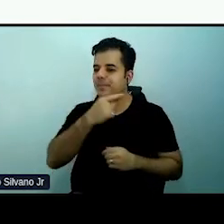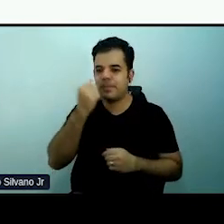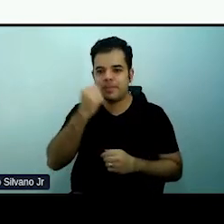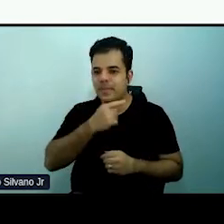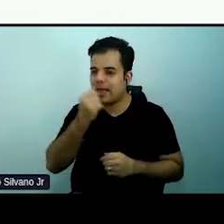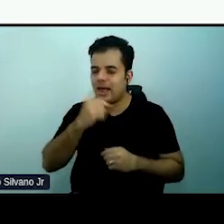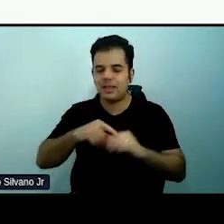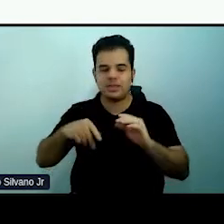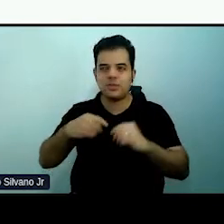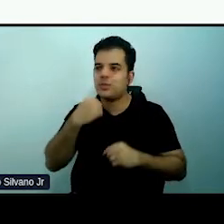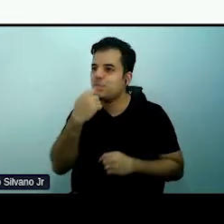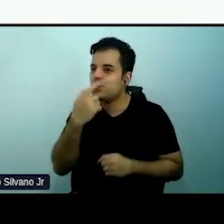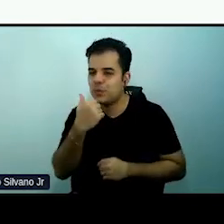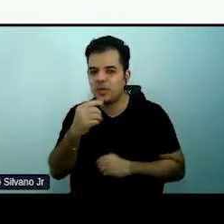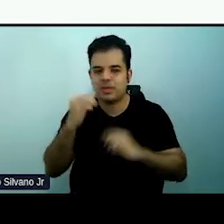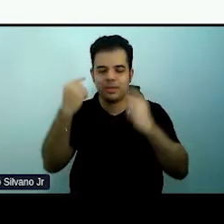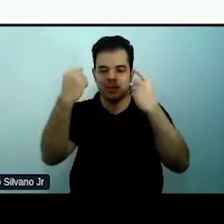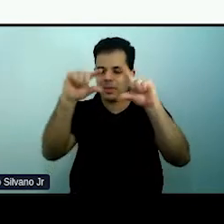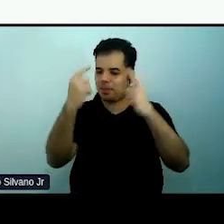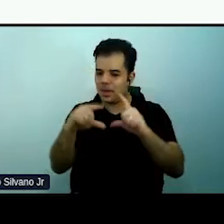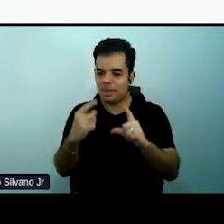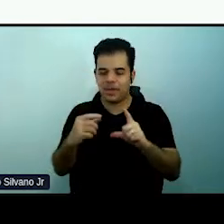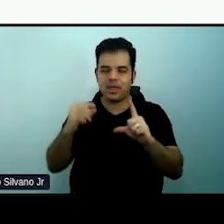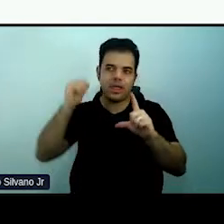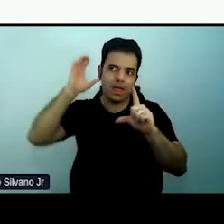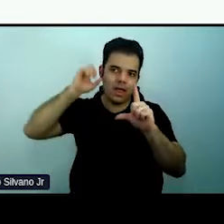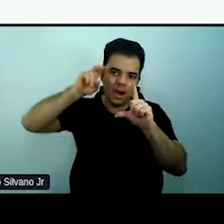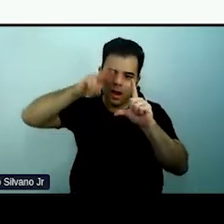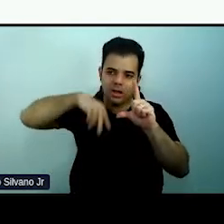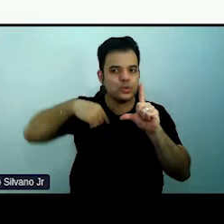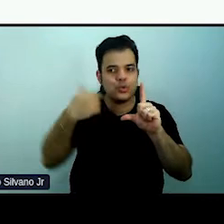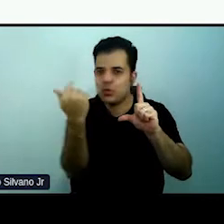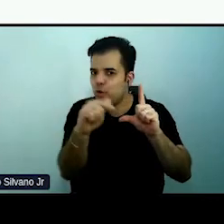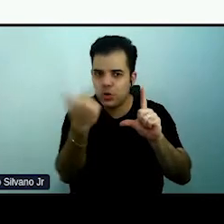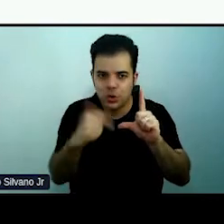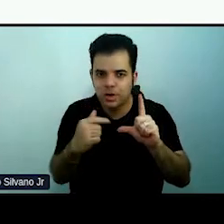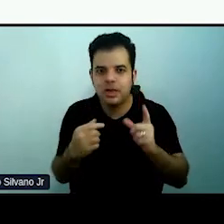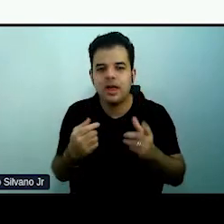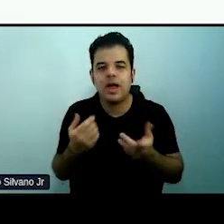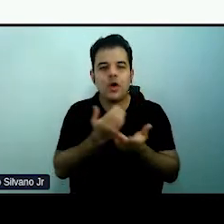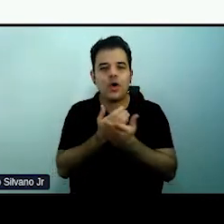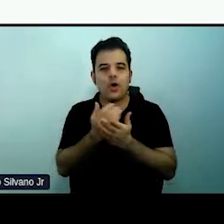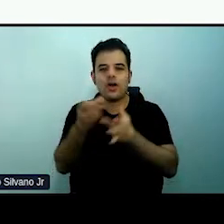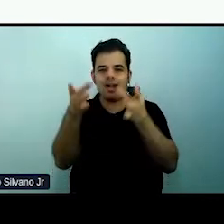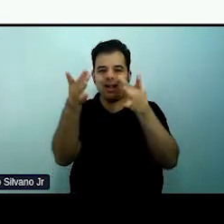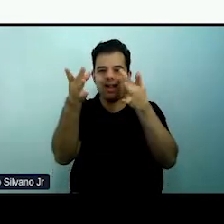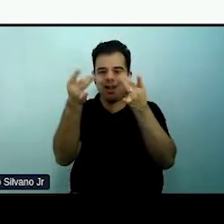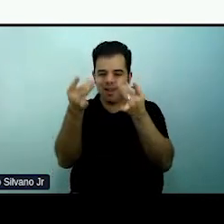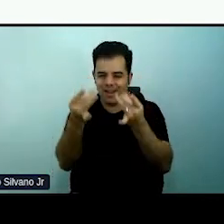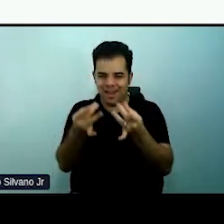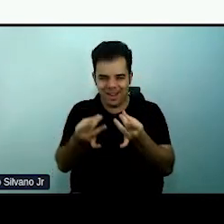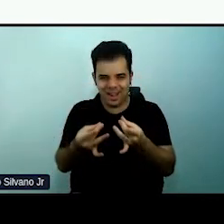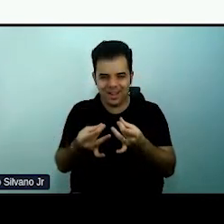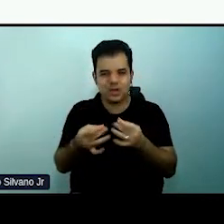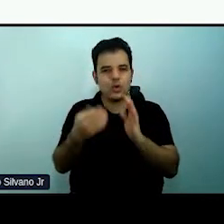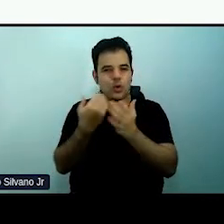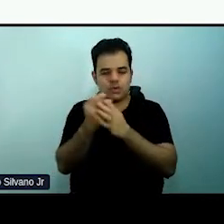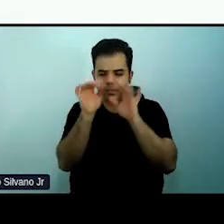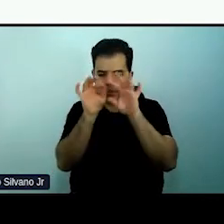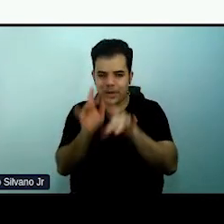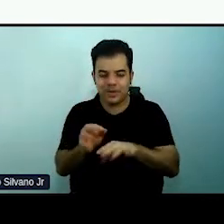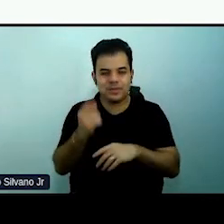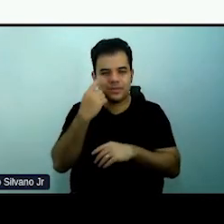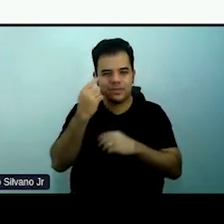lê, bora lá, vamos melhorar isso aí. E aí o pessoal começou a descrever as figurinhas, aí na imagem tem aí,